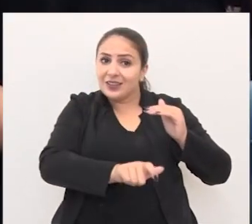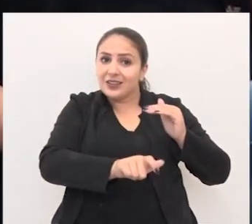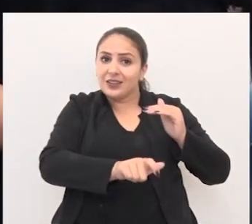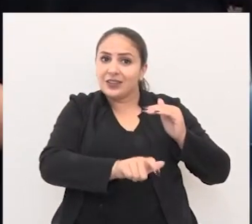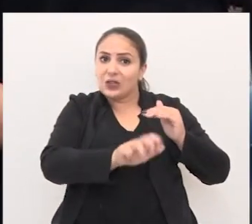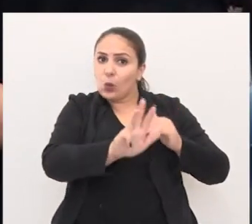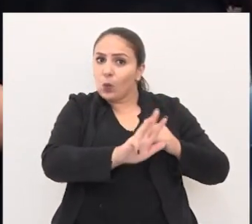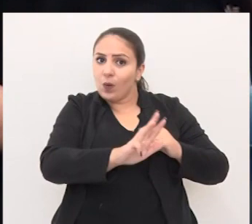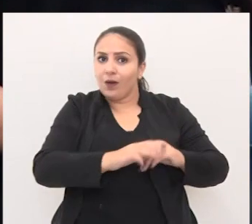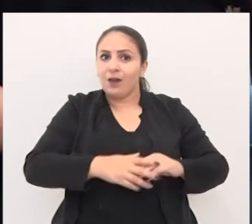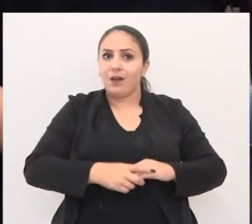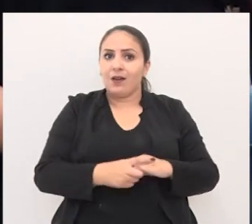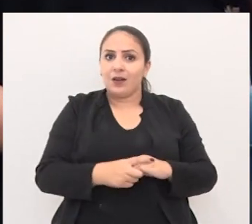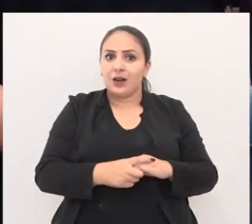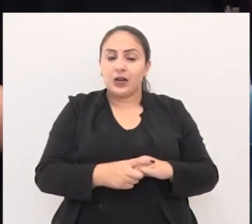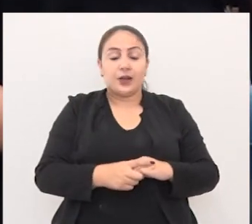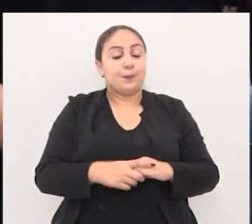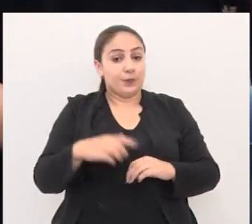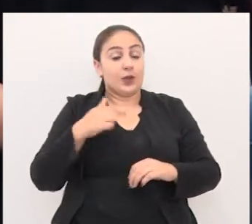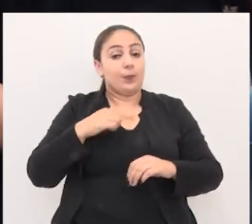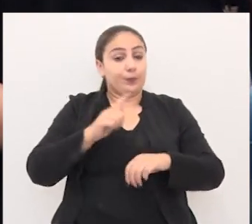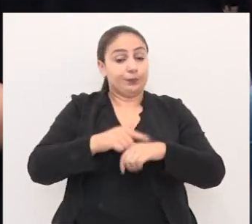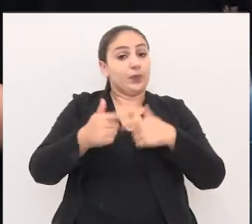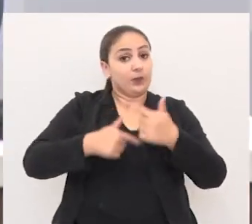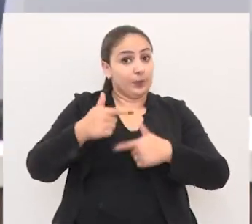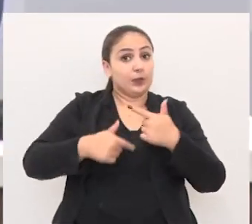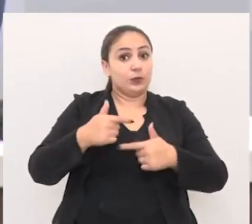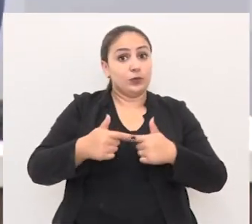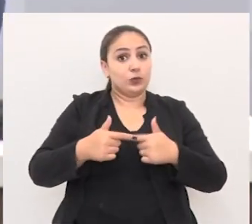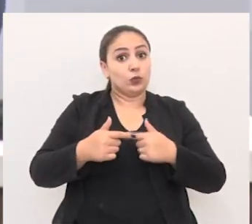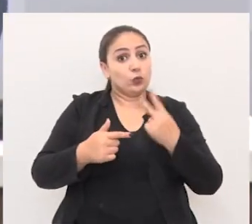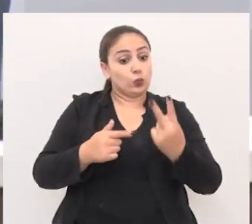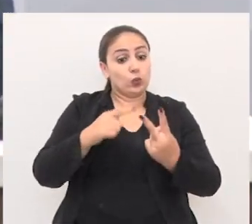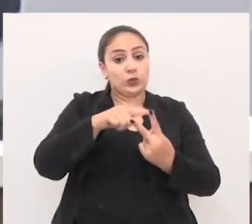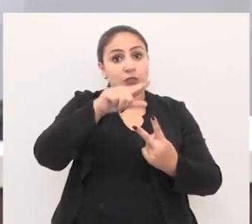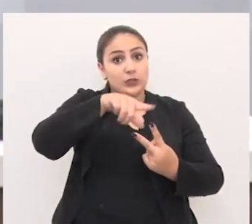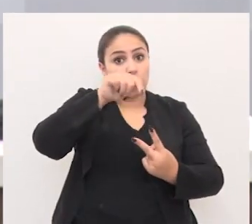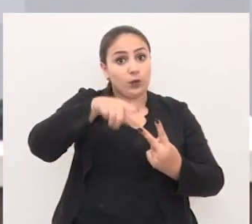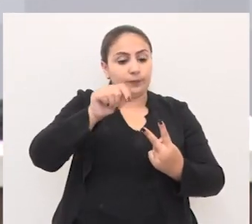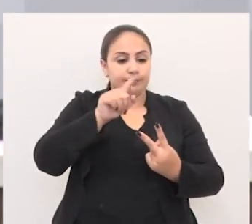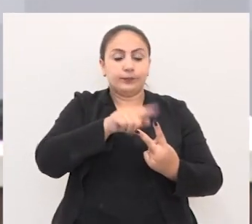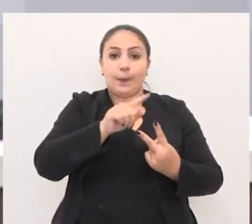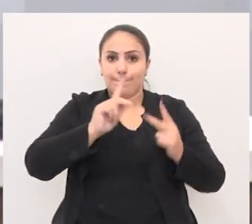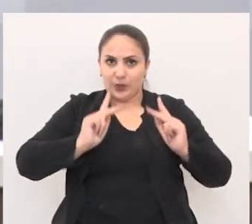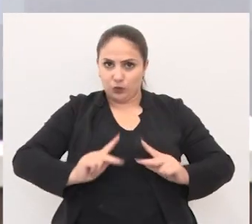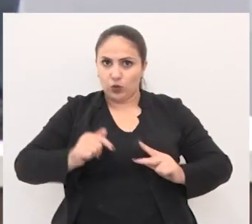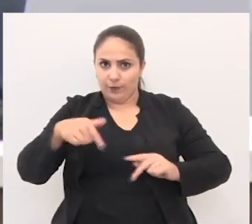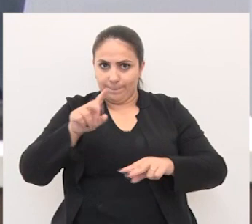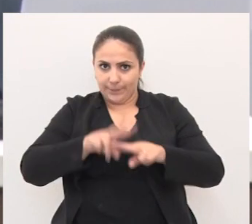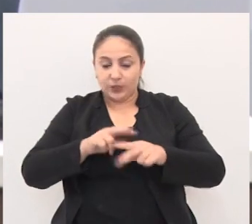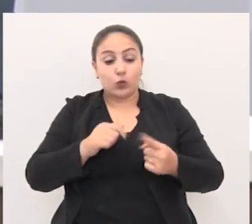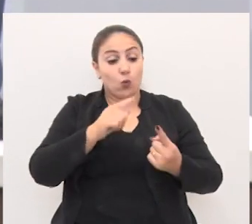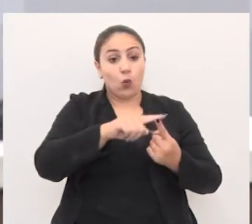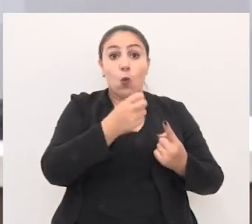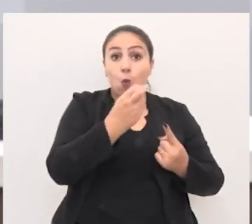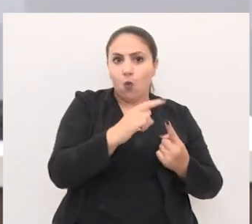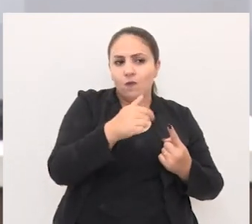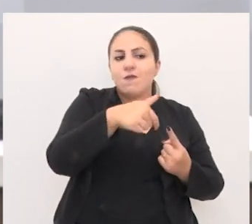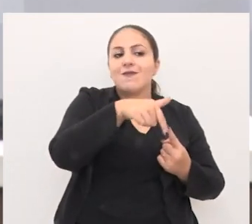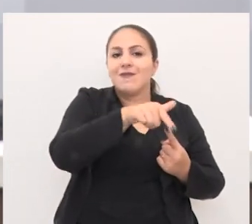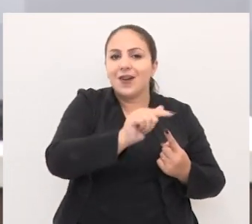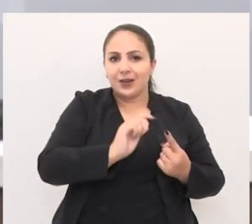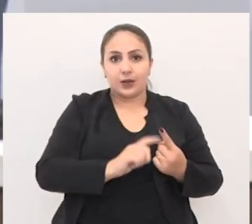minha época, nós dava duas opções para o cara com mandado de prisão. Ou você